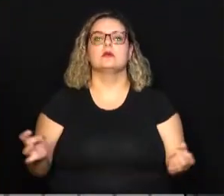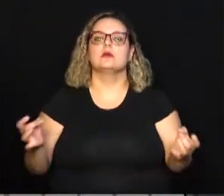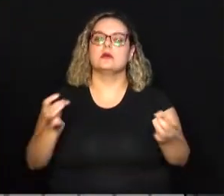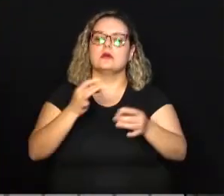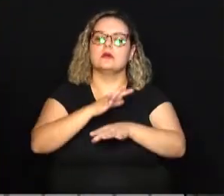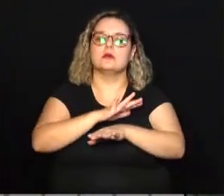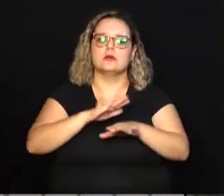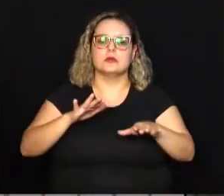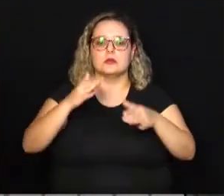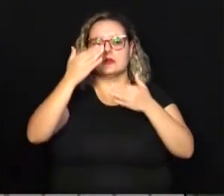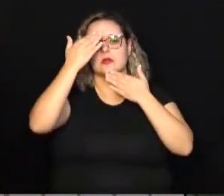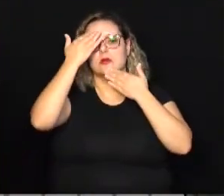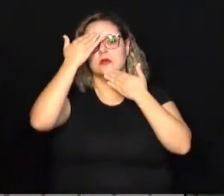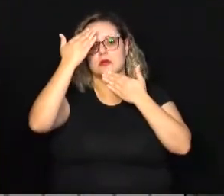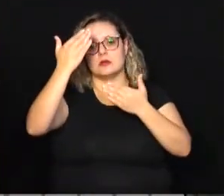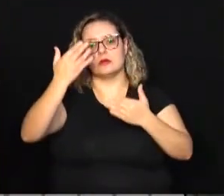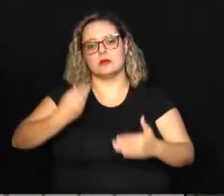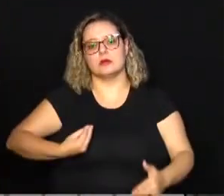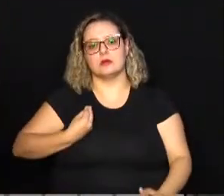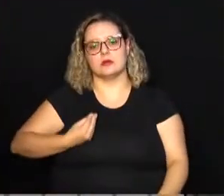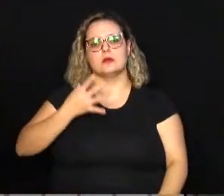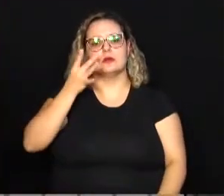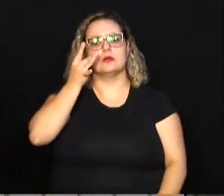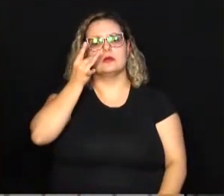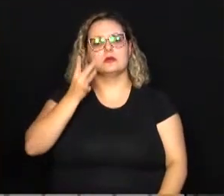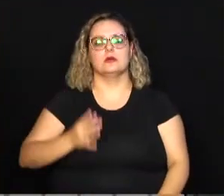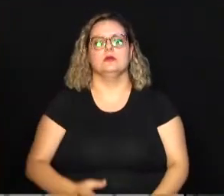encerro agradecendo já a presença de todos.